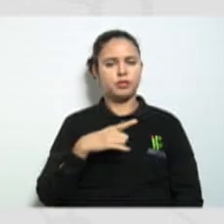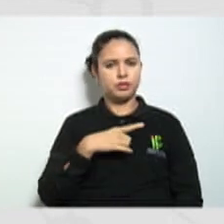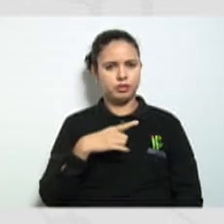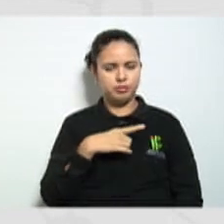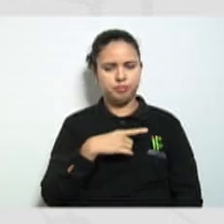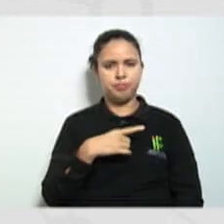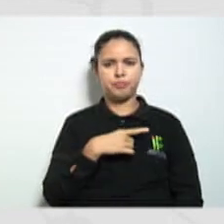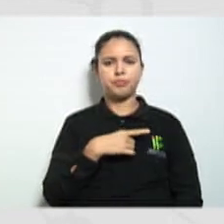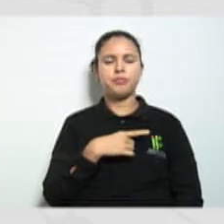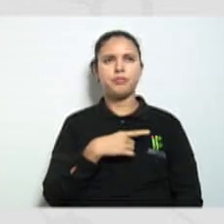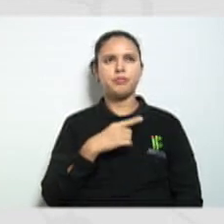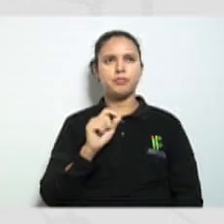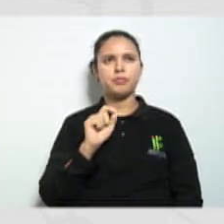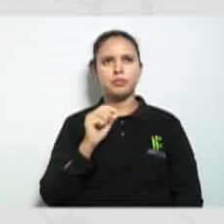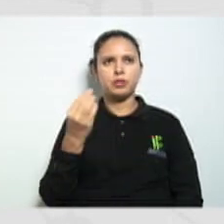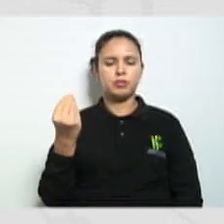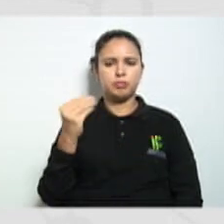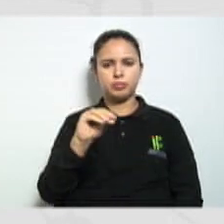no